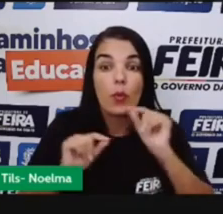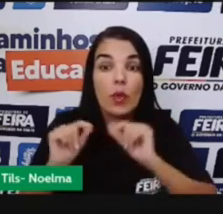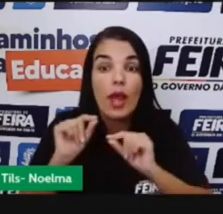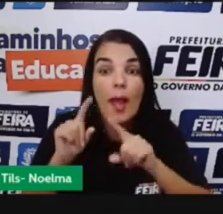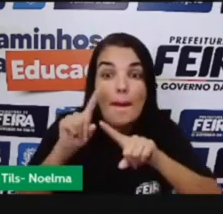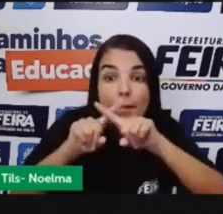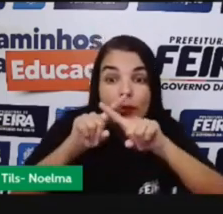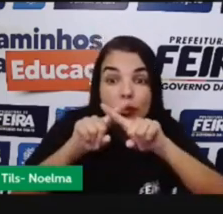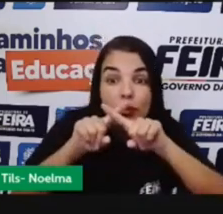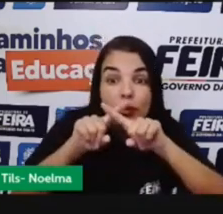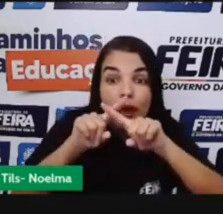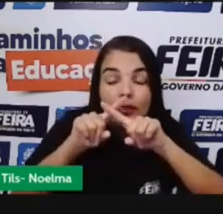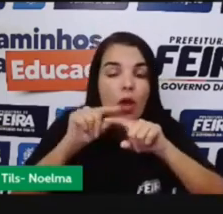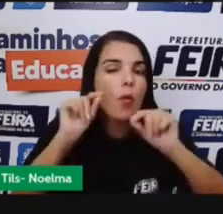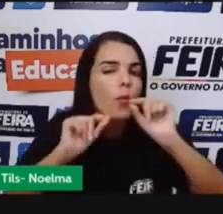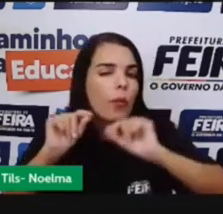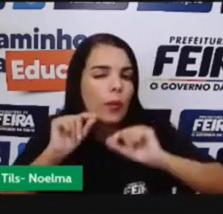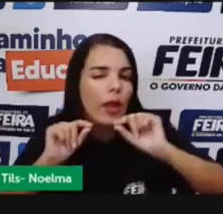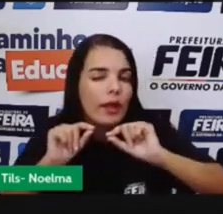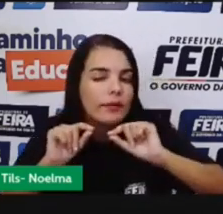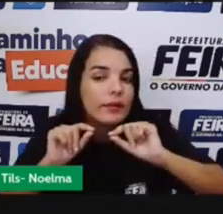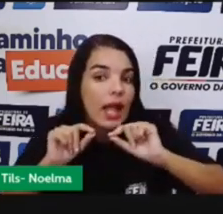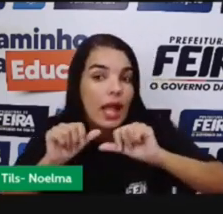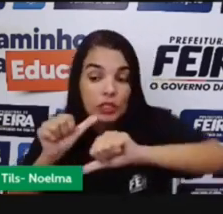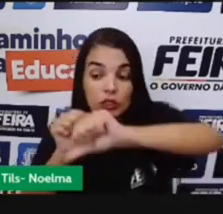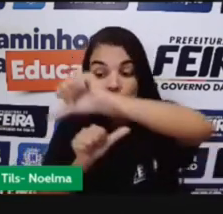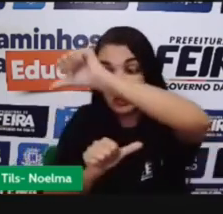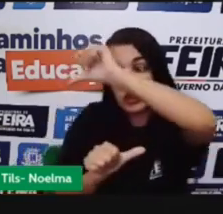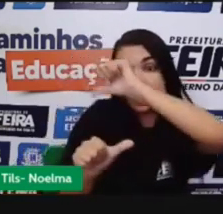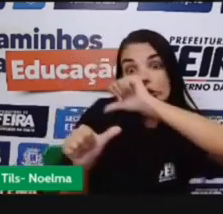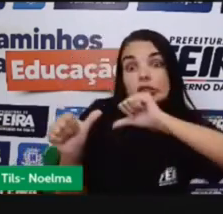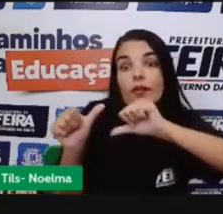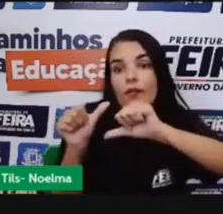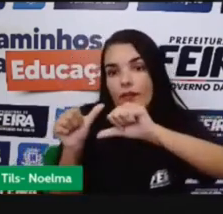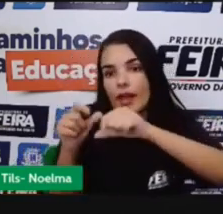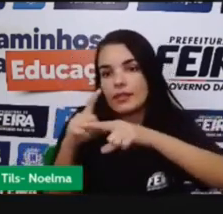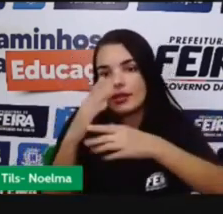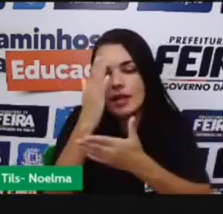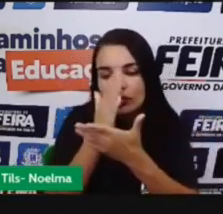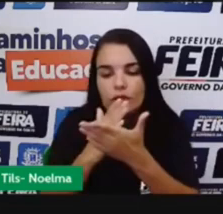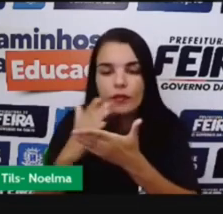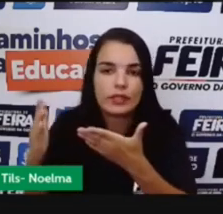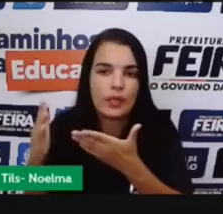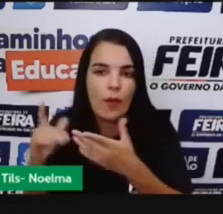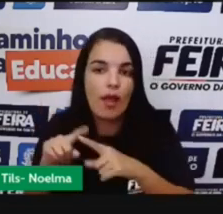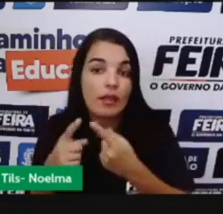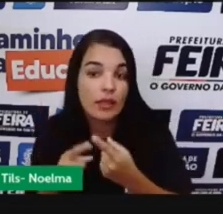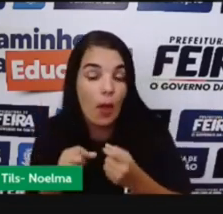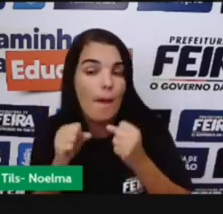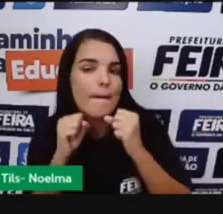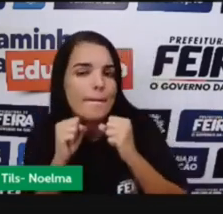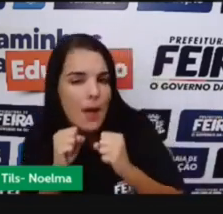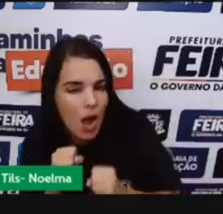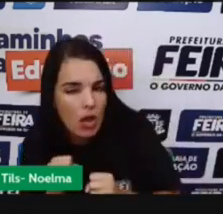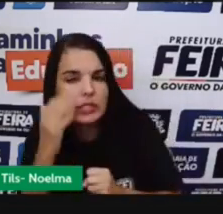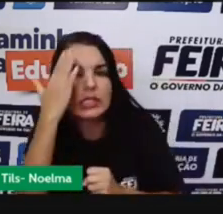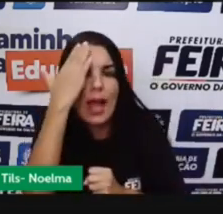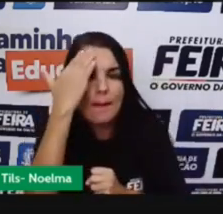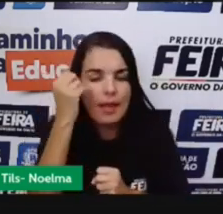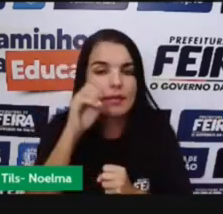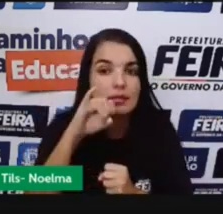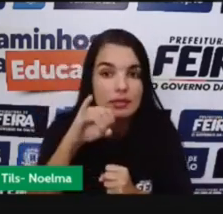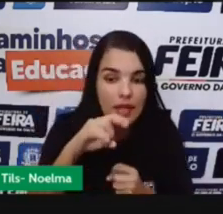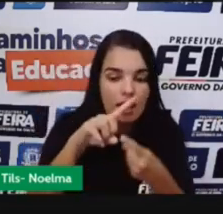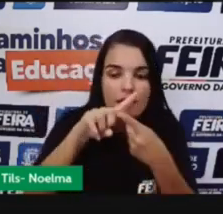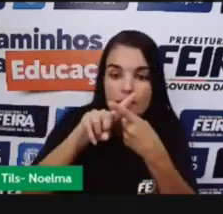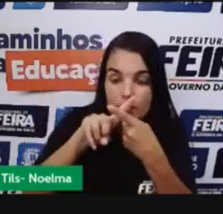A multiplicação é uma operação inversa à divisão. Então, a partir da multiplicação, tem como vocês também saberem o valor